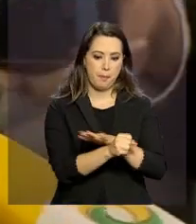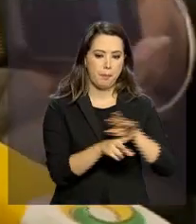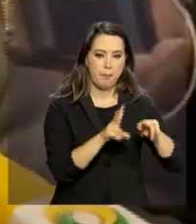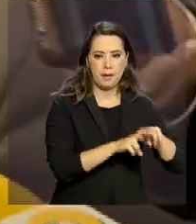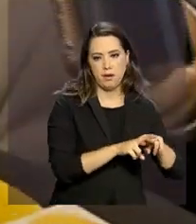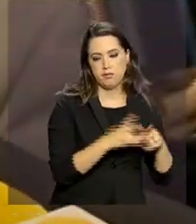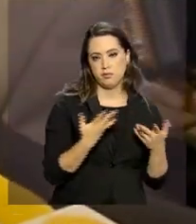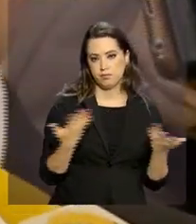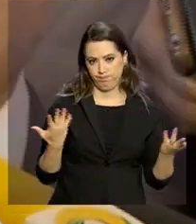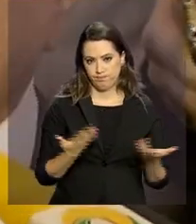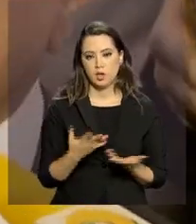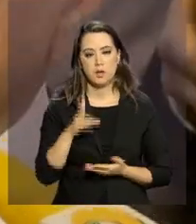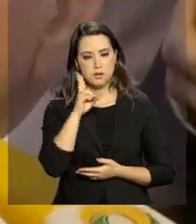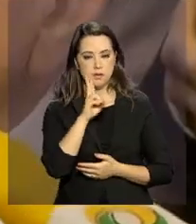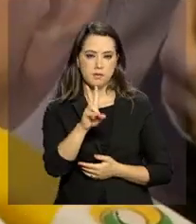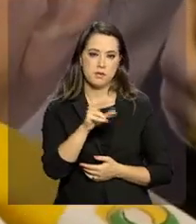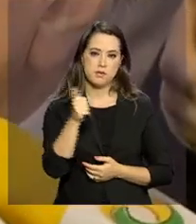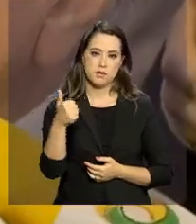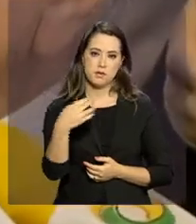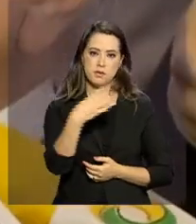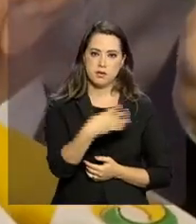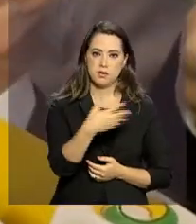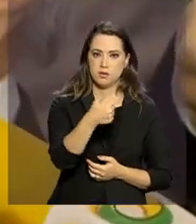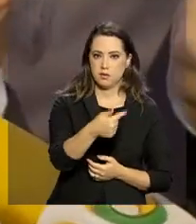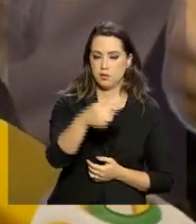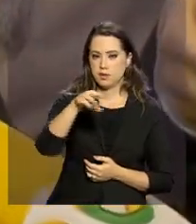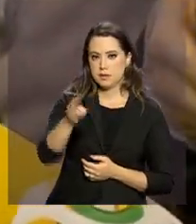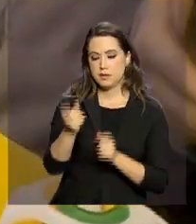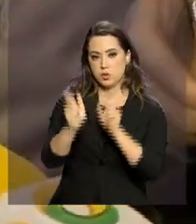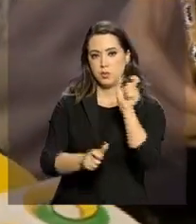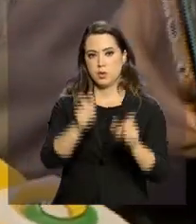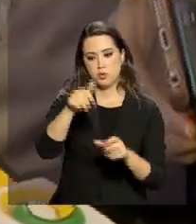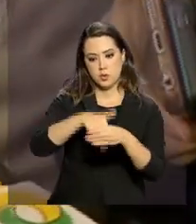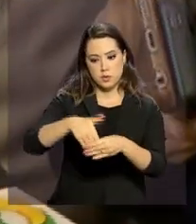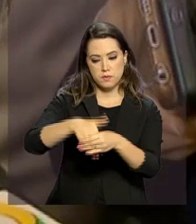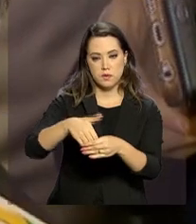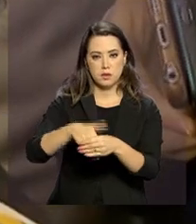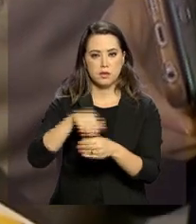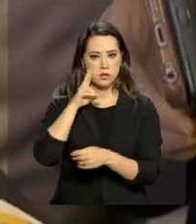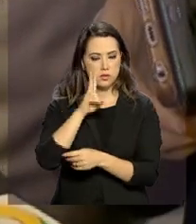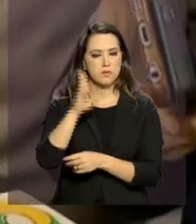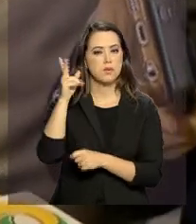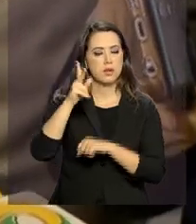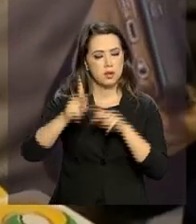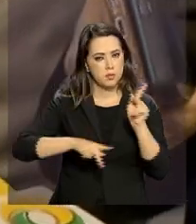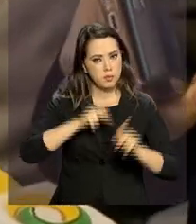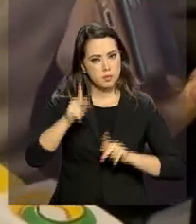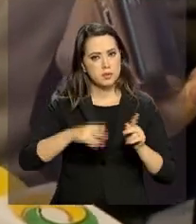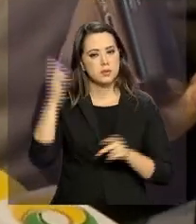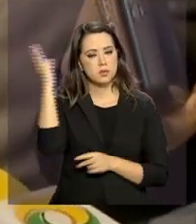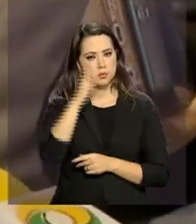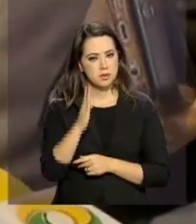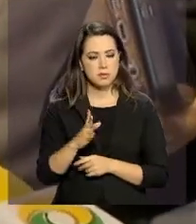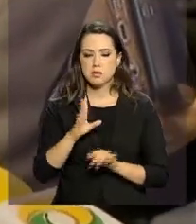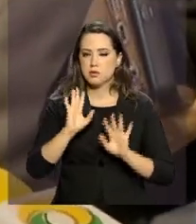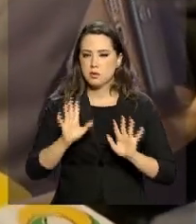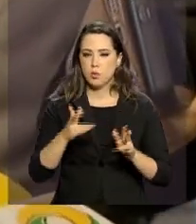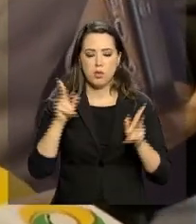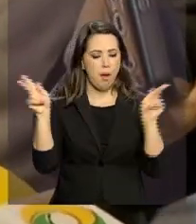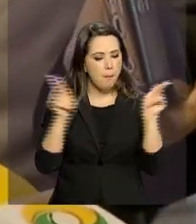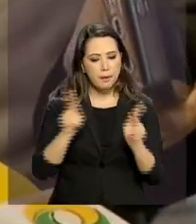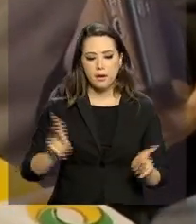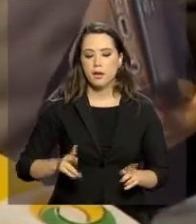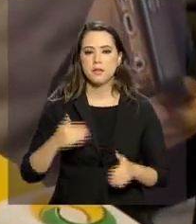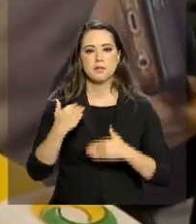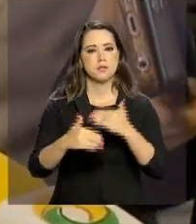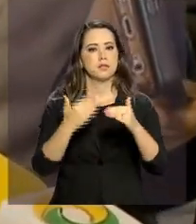universo de 147 milhões de eleitores nós estamos verificando que o povo brasileiro ordeiramente está exercendo a